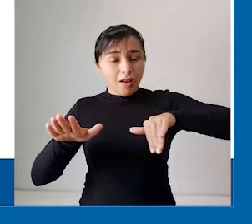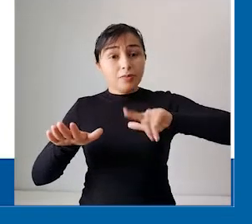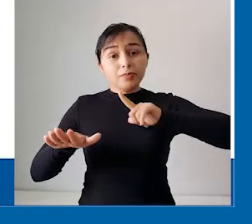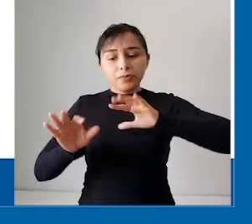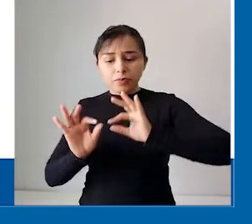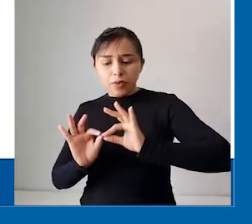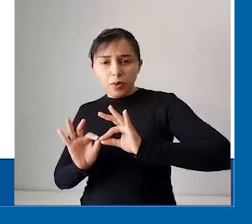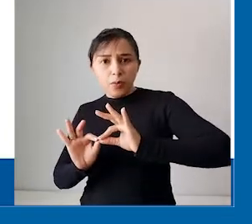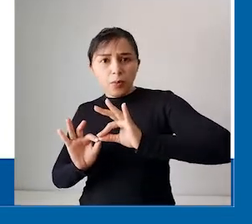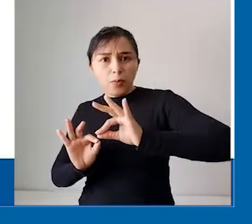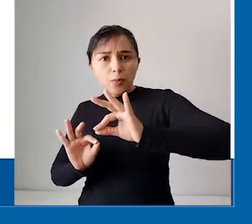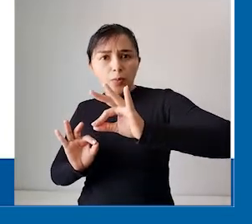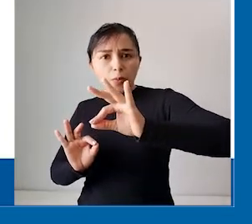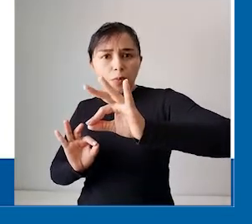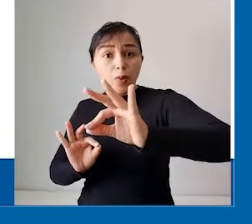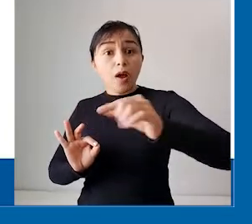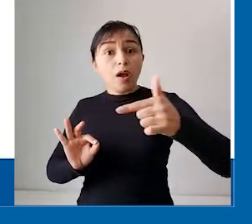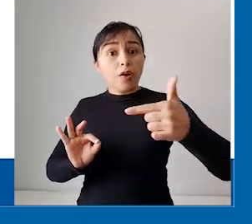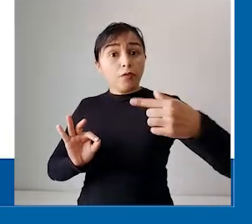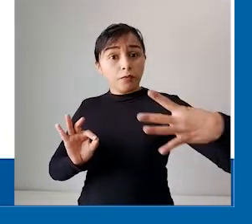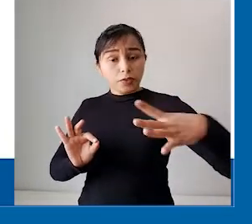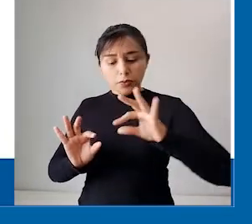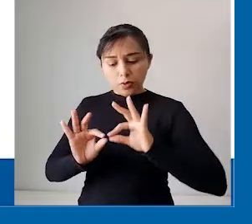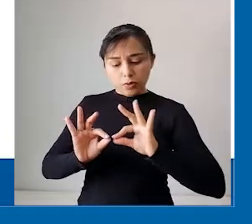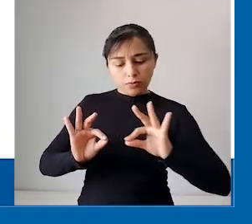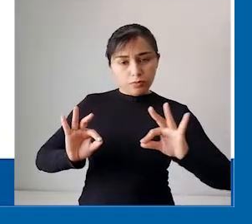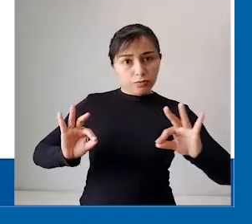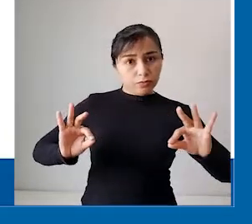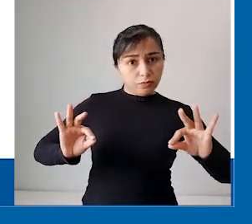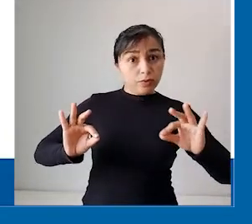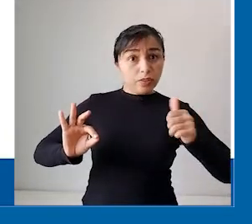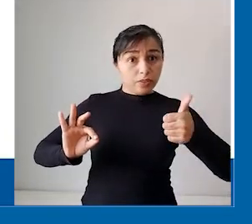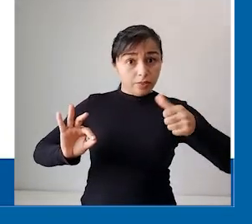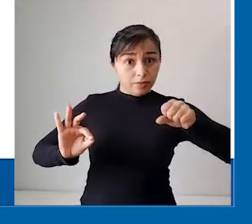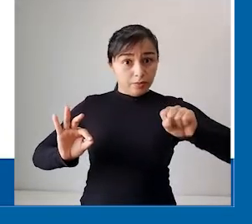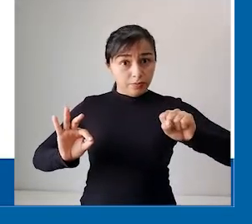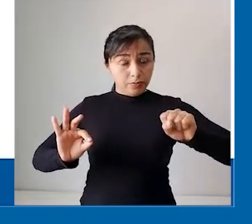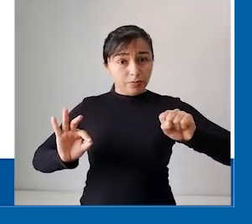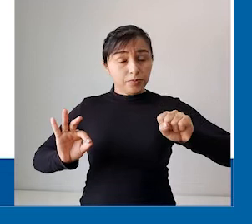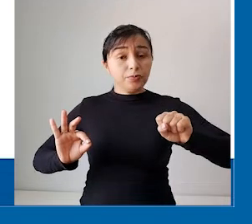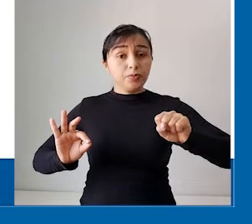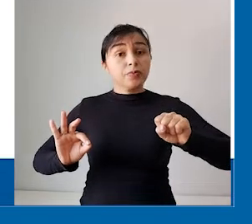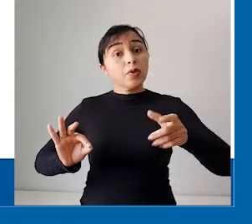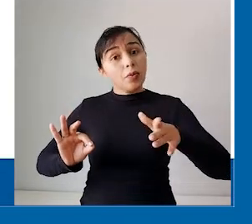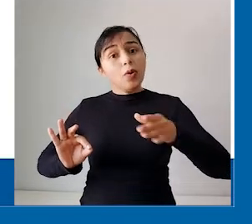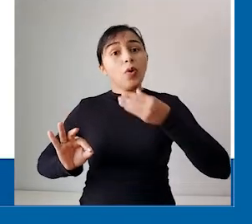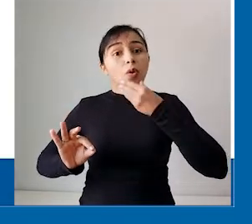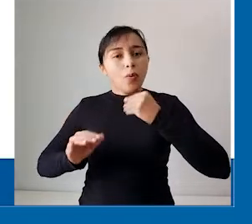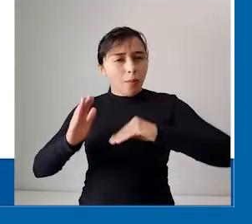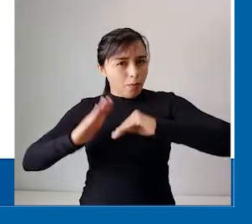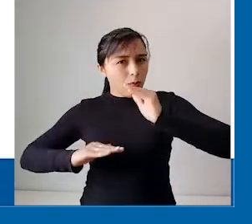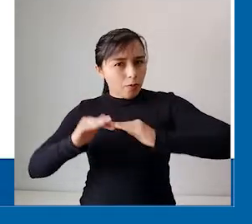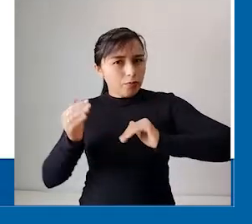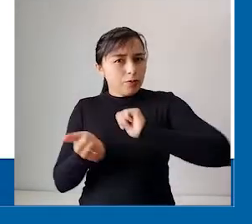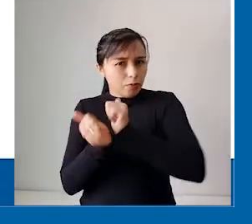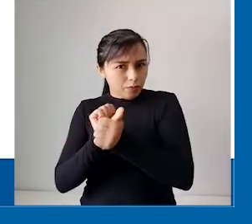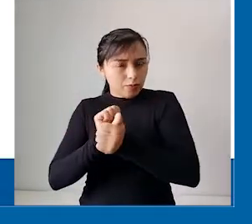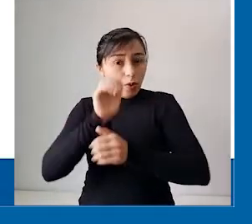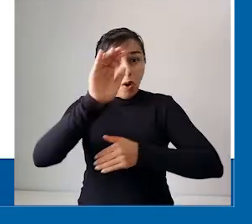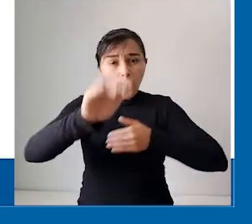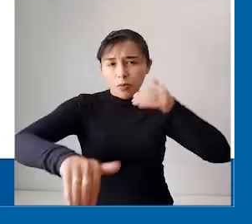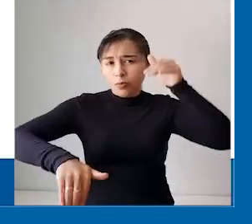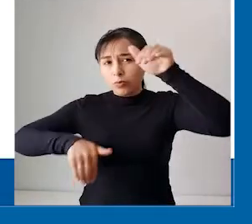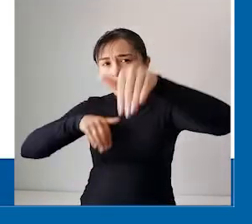por 18 metros de largura. Nadando na diagonal dessa piscina, um atleta consegue nadar ida